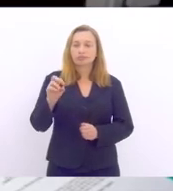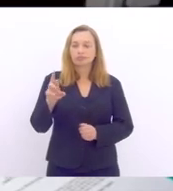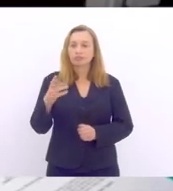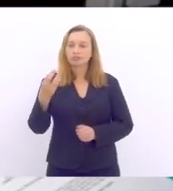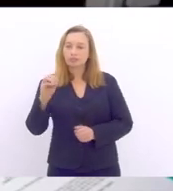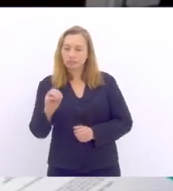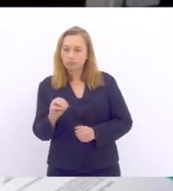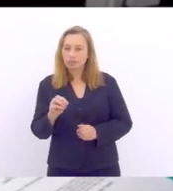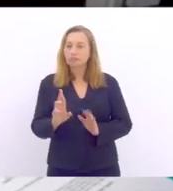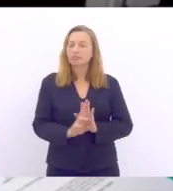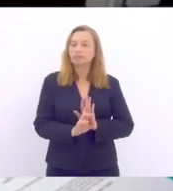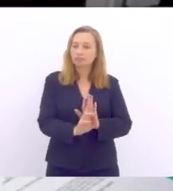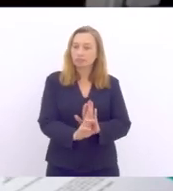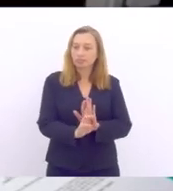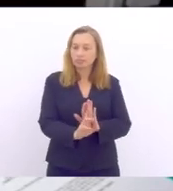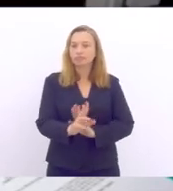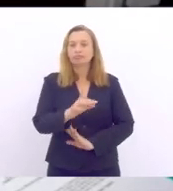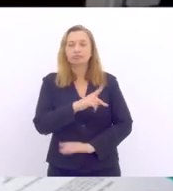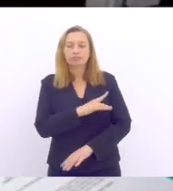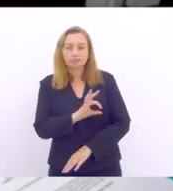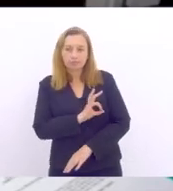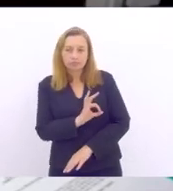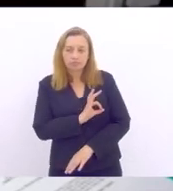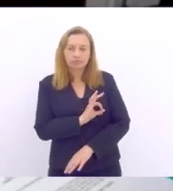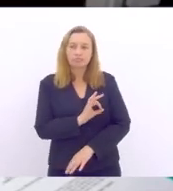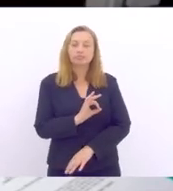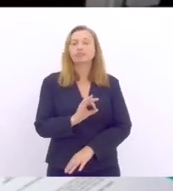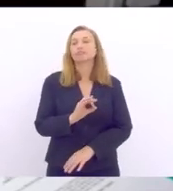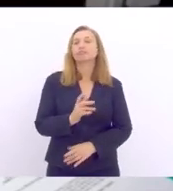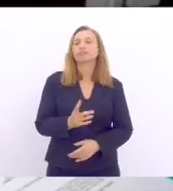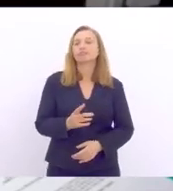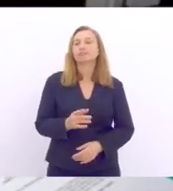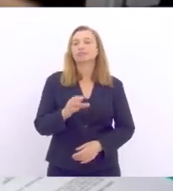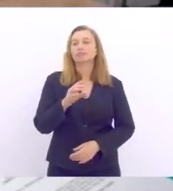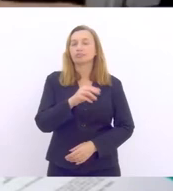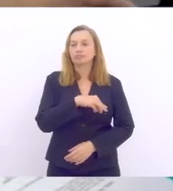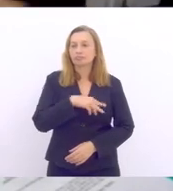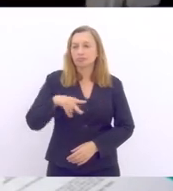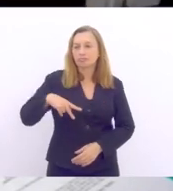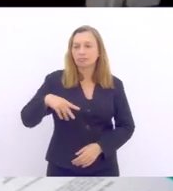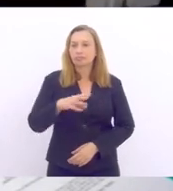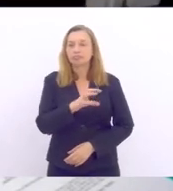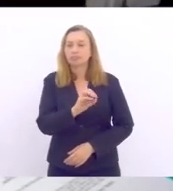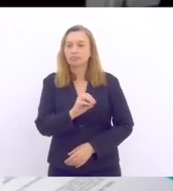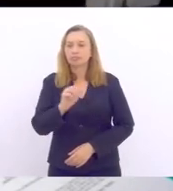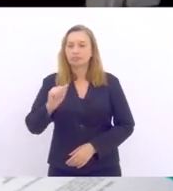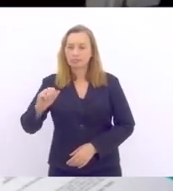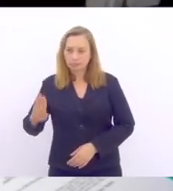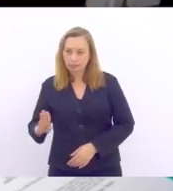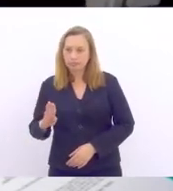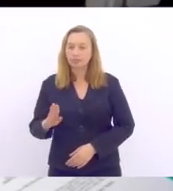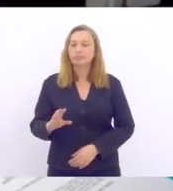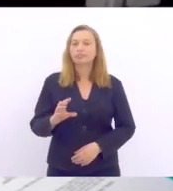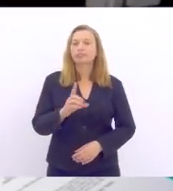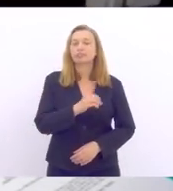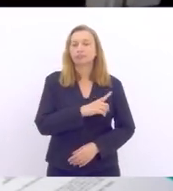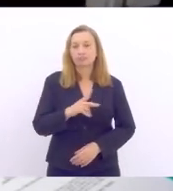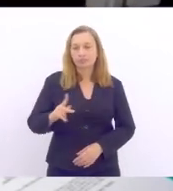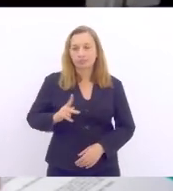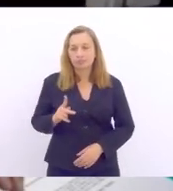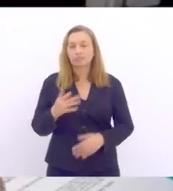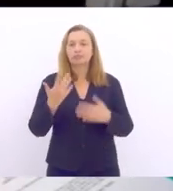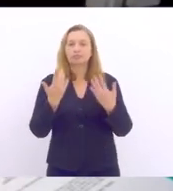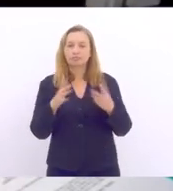saudar as representações da Polícia Militar, da Polícia Civil, do MP, da OAB, da Natorg, especialmente da Defensoria, saúdo